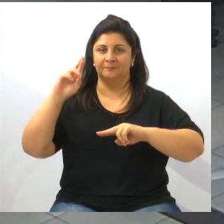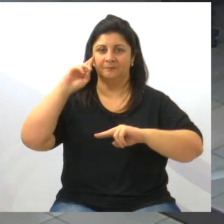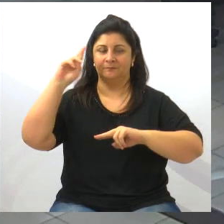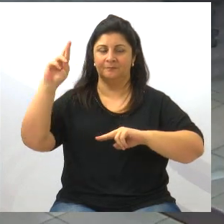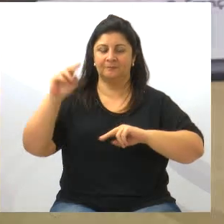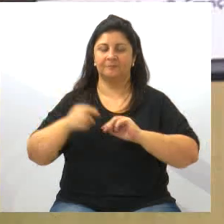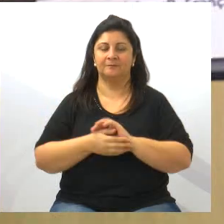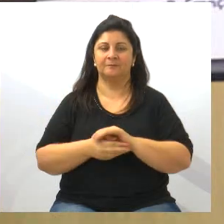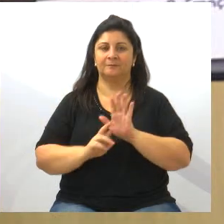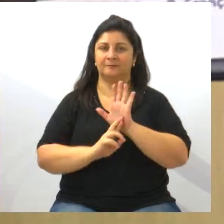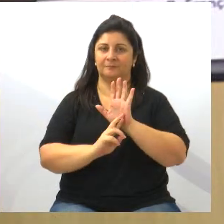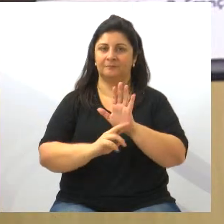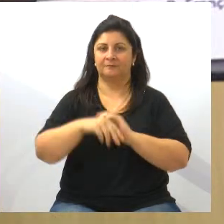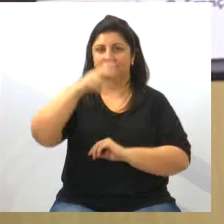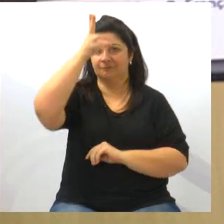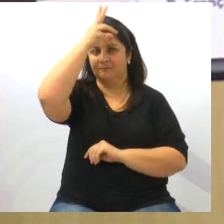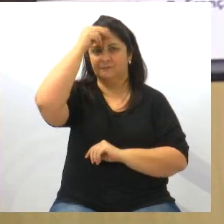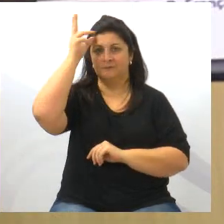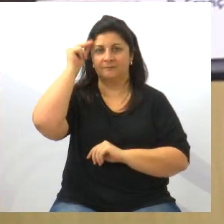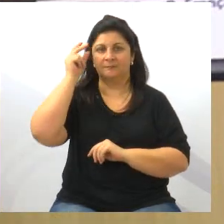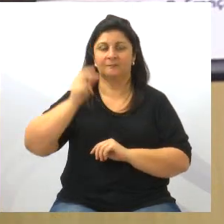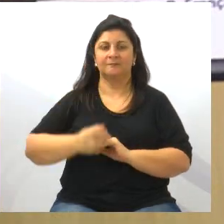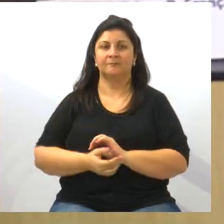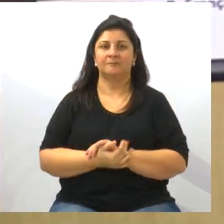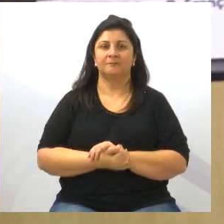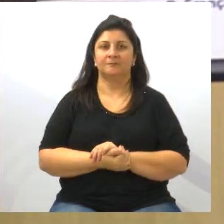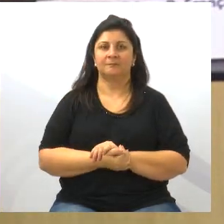da Prefeitura.